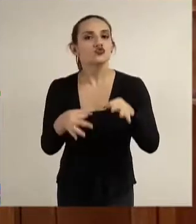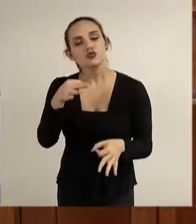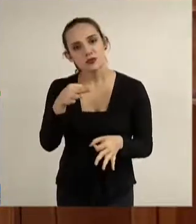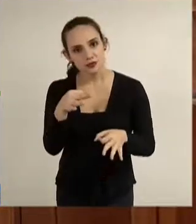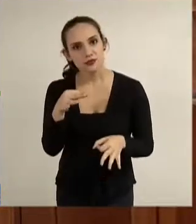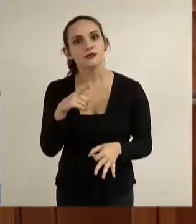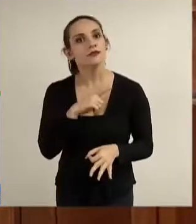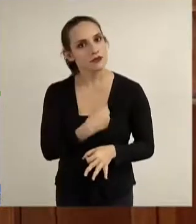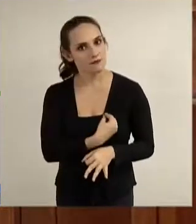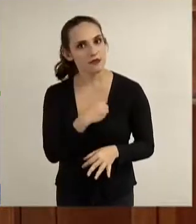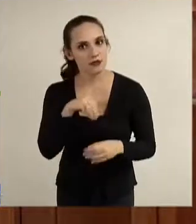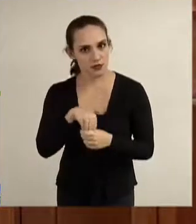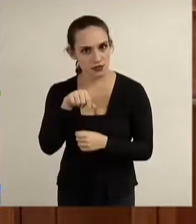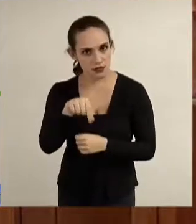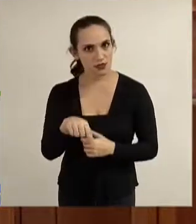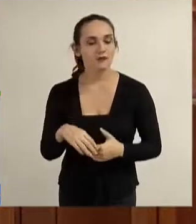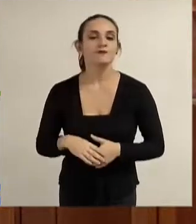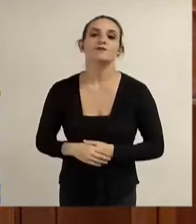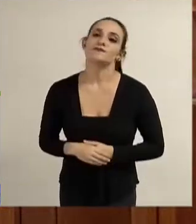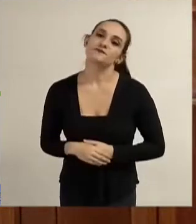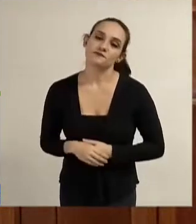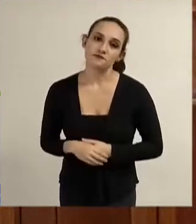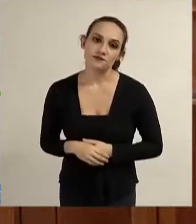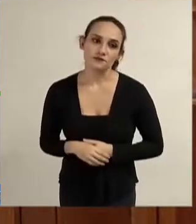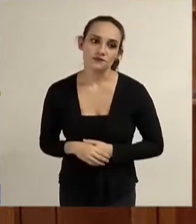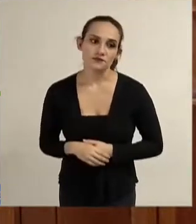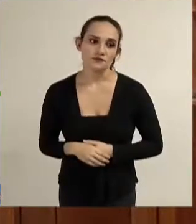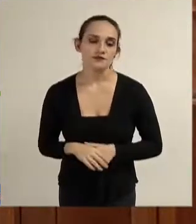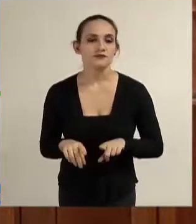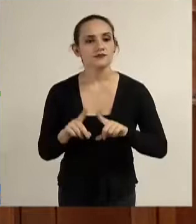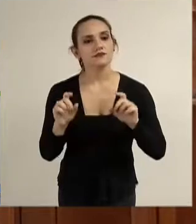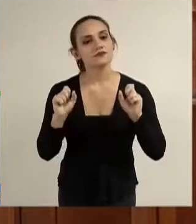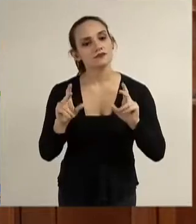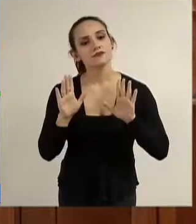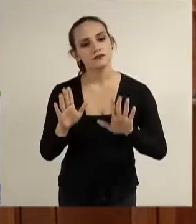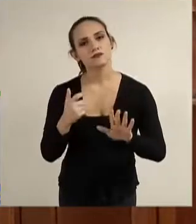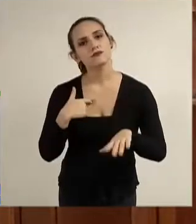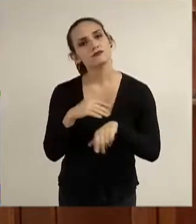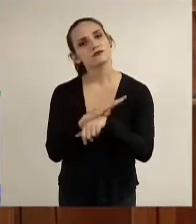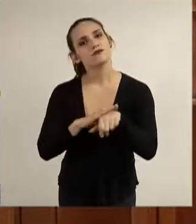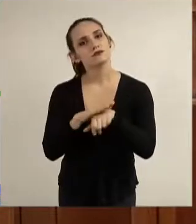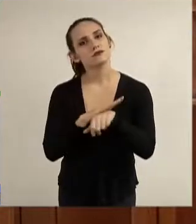atender essas mulheres. E aí, conversando com ela,